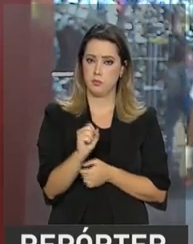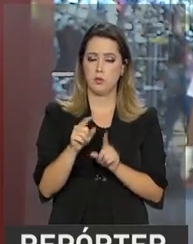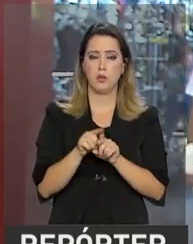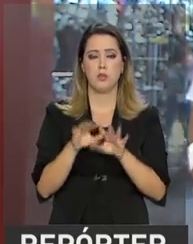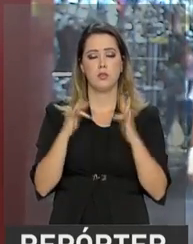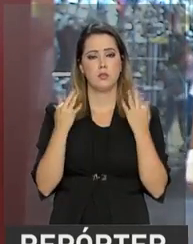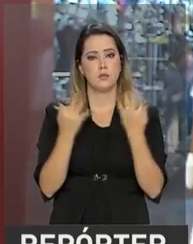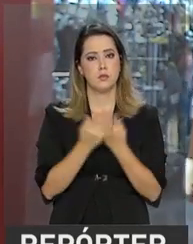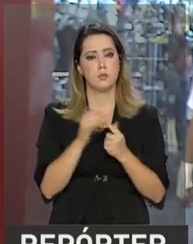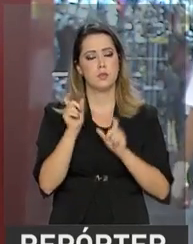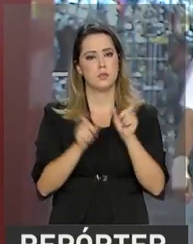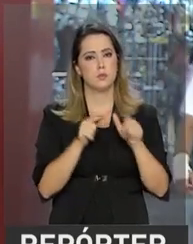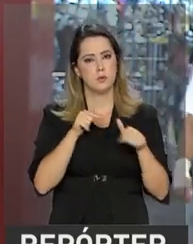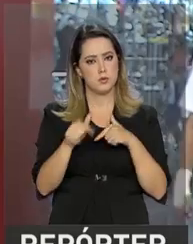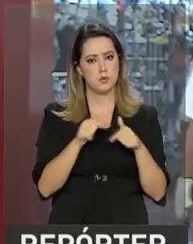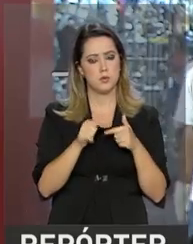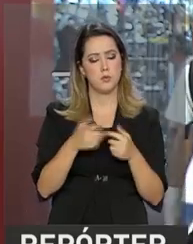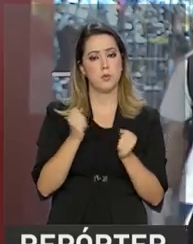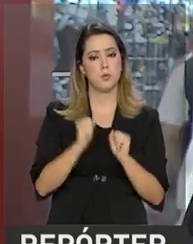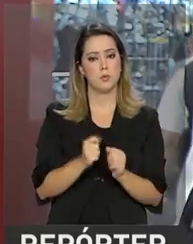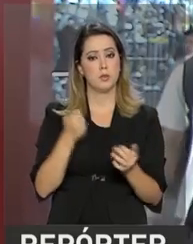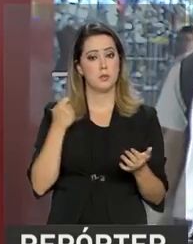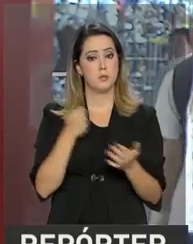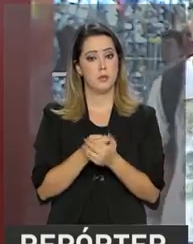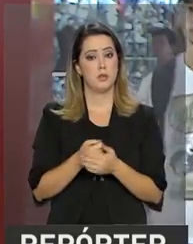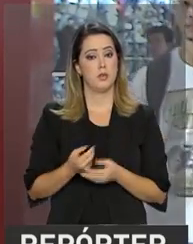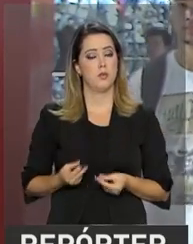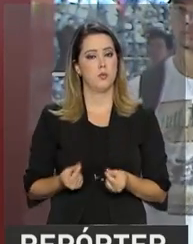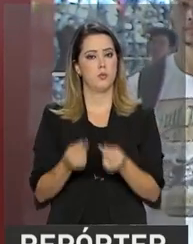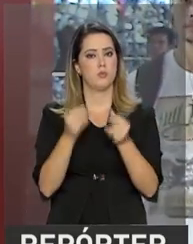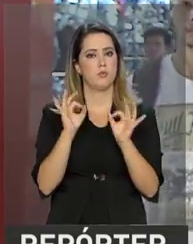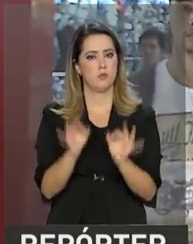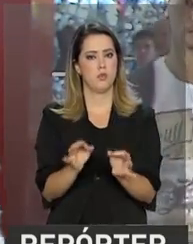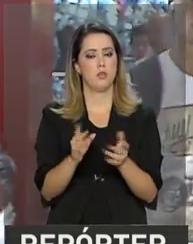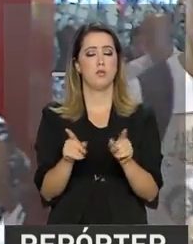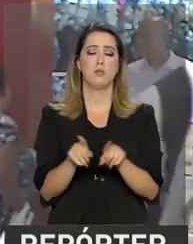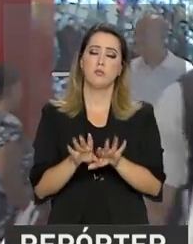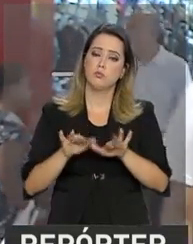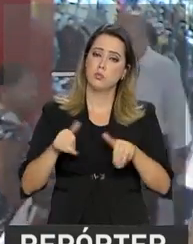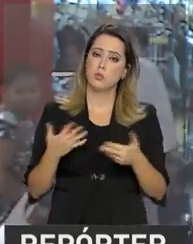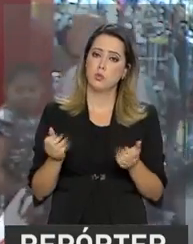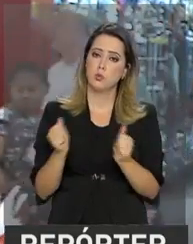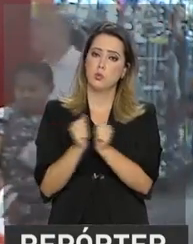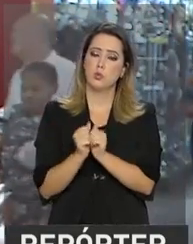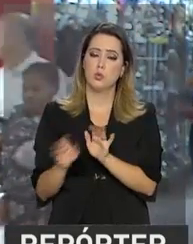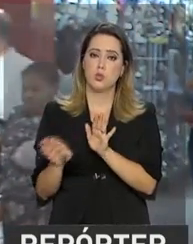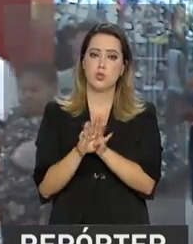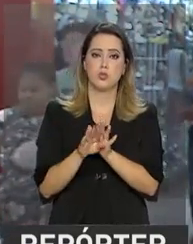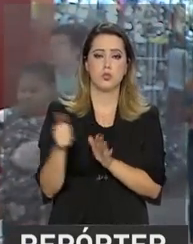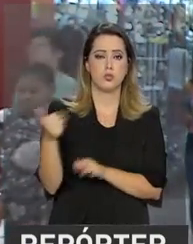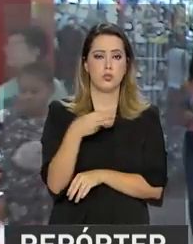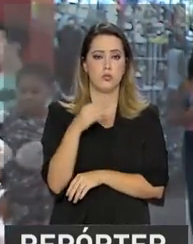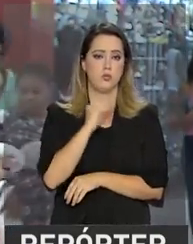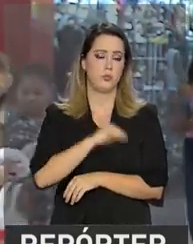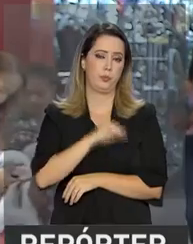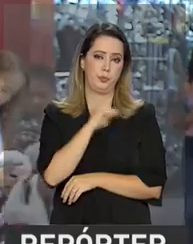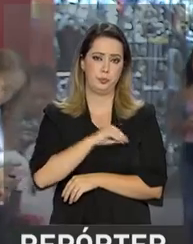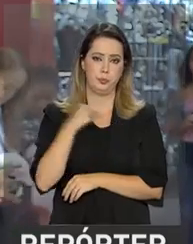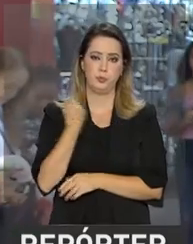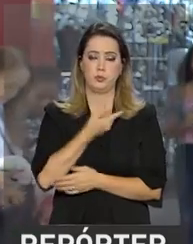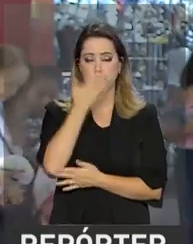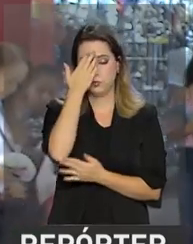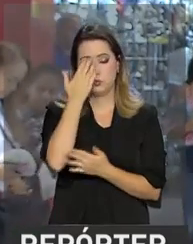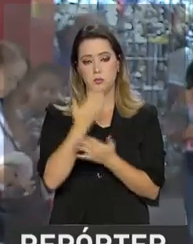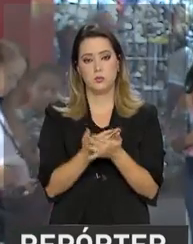famílias dos trabalhadores conseguissem colocar as contas em dia então tudo isso aliado com a chegada do 13º nos leva a